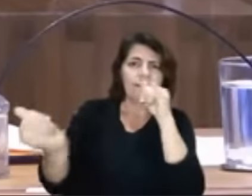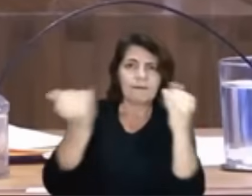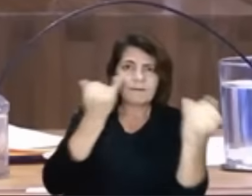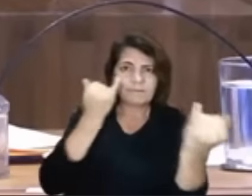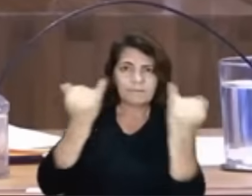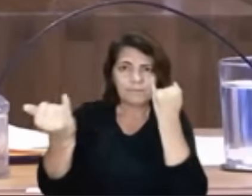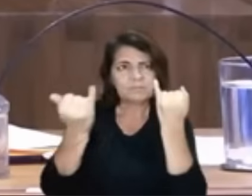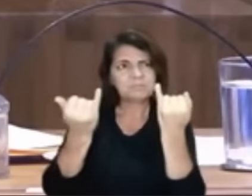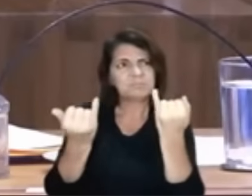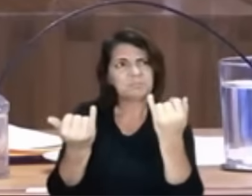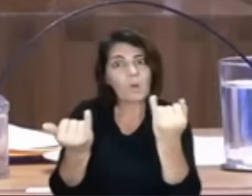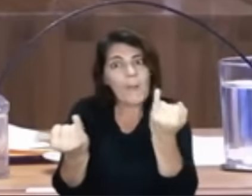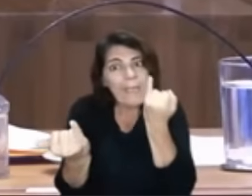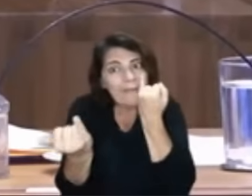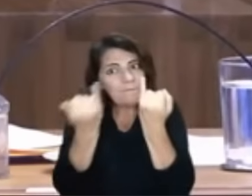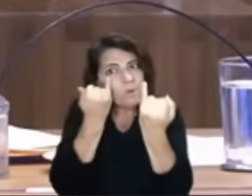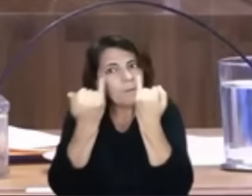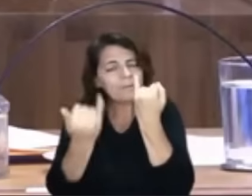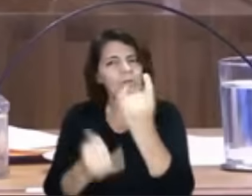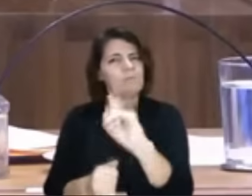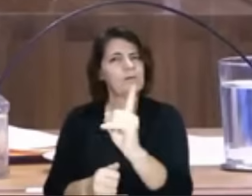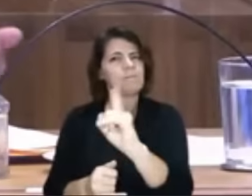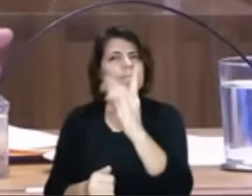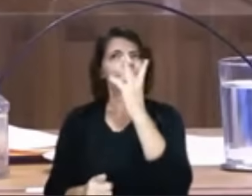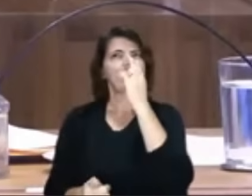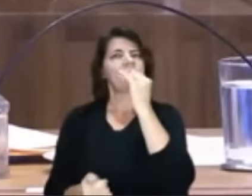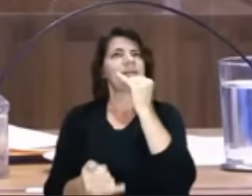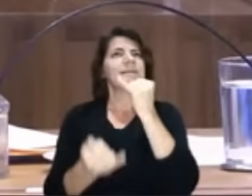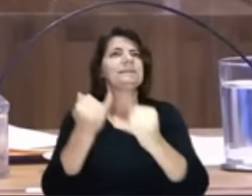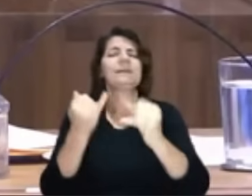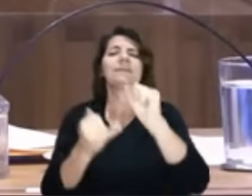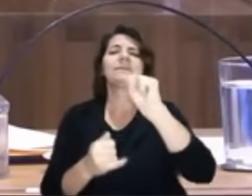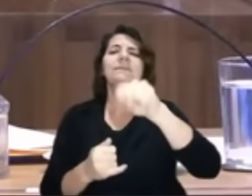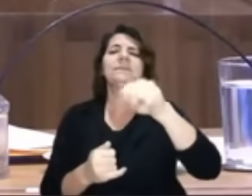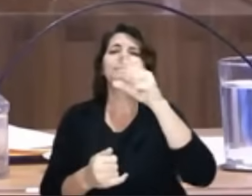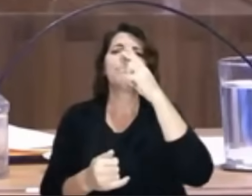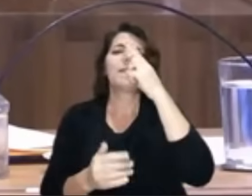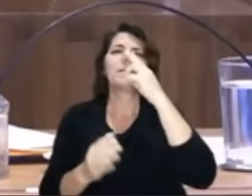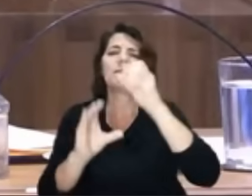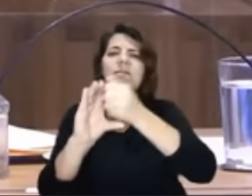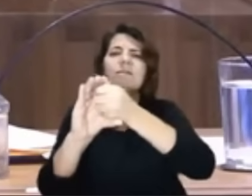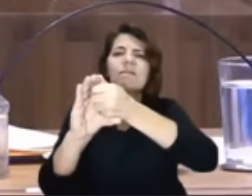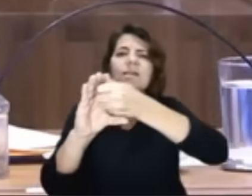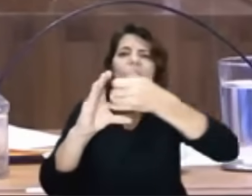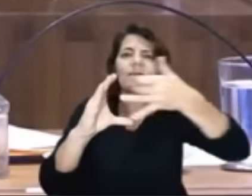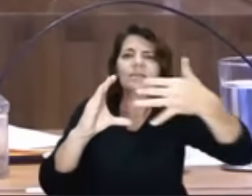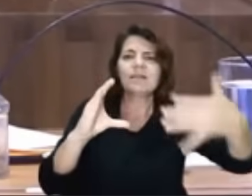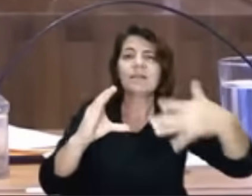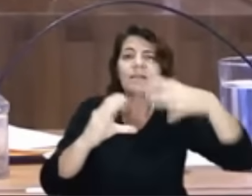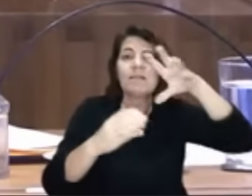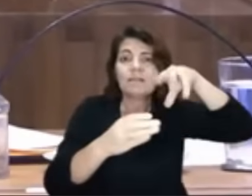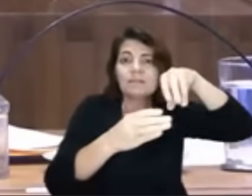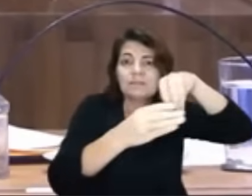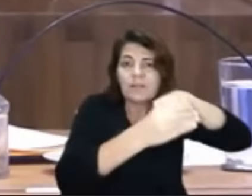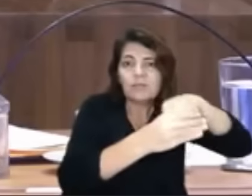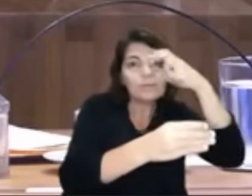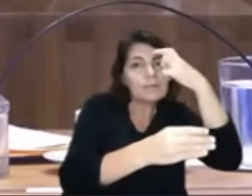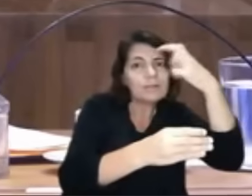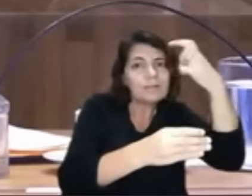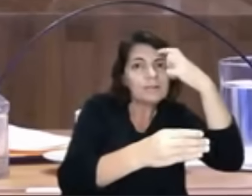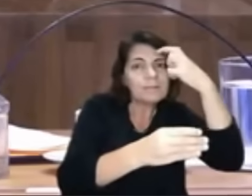de informações Elas seriam como a gente classificaria dentro dentro da estrutura de inteligência do exército como